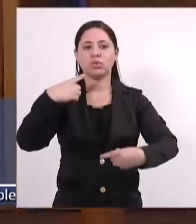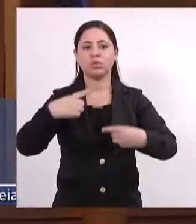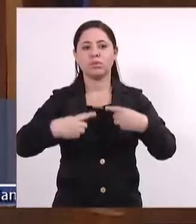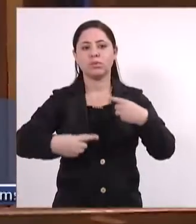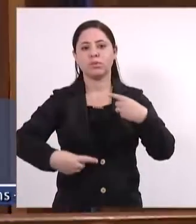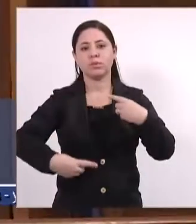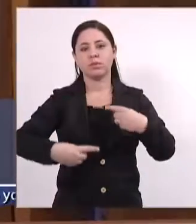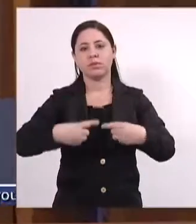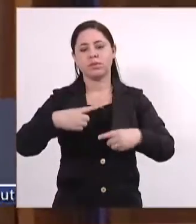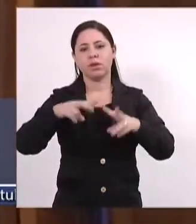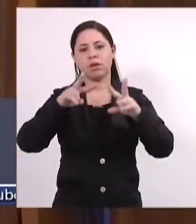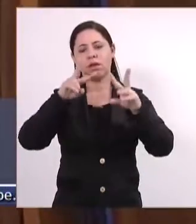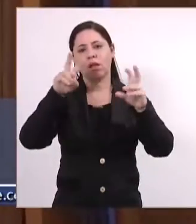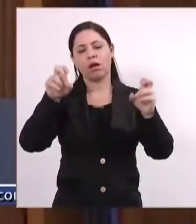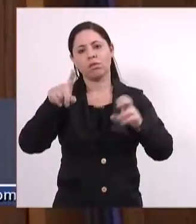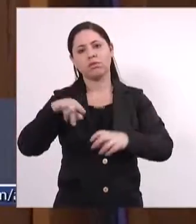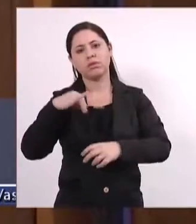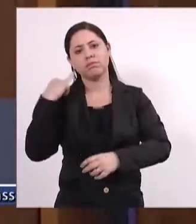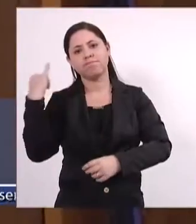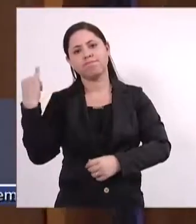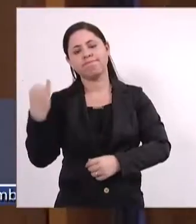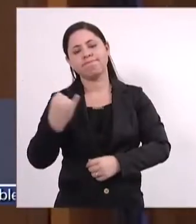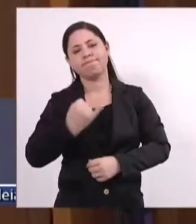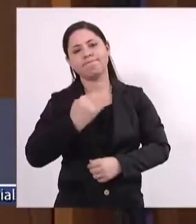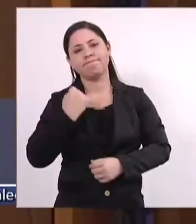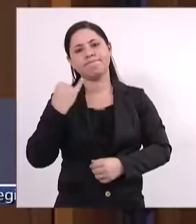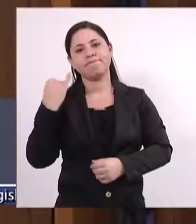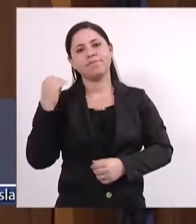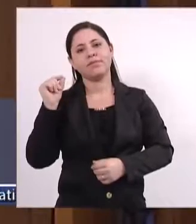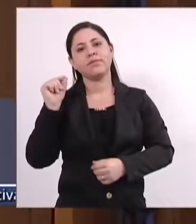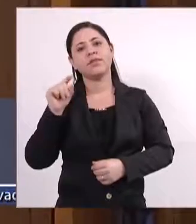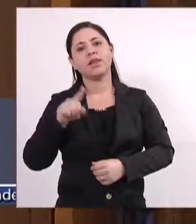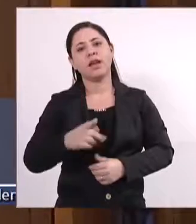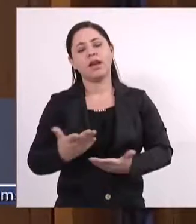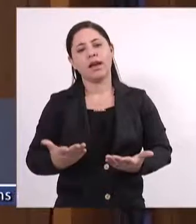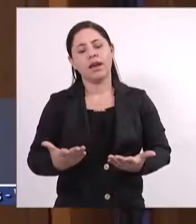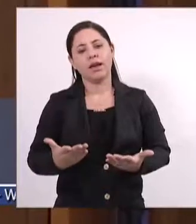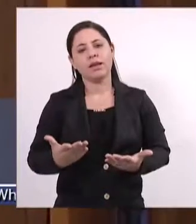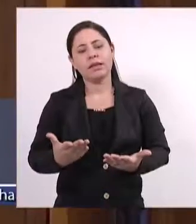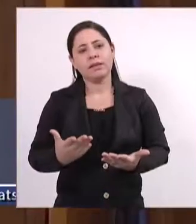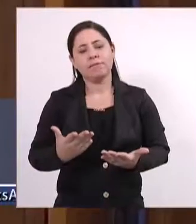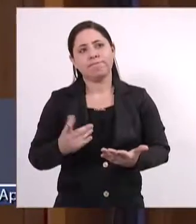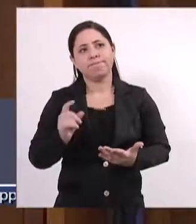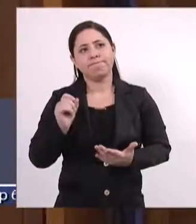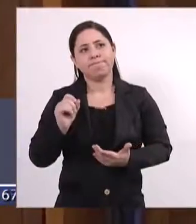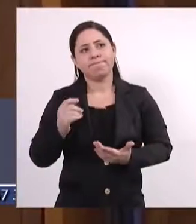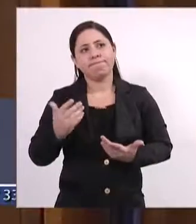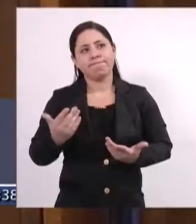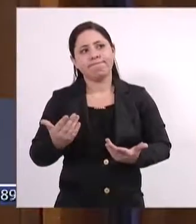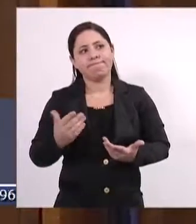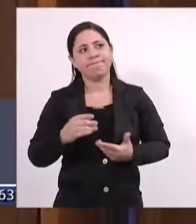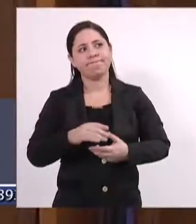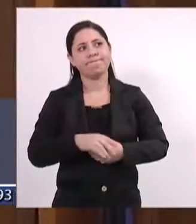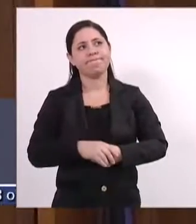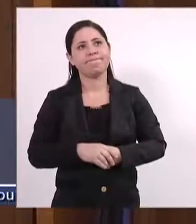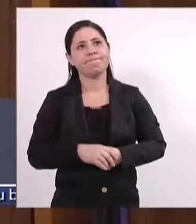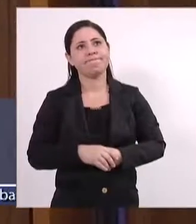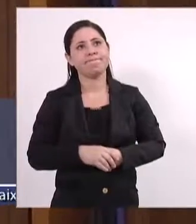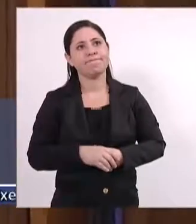discutido uma questão muito importante, que é a sanidade